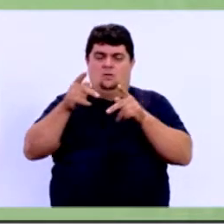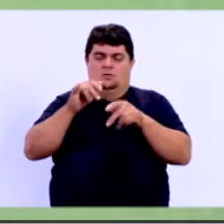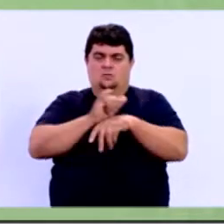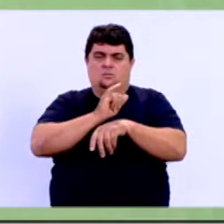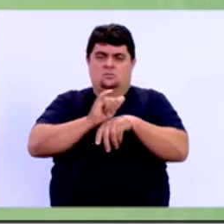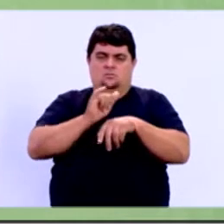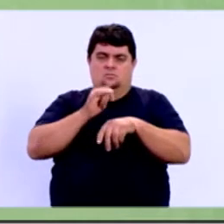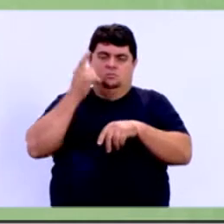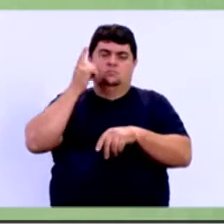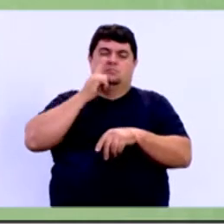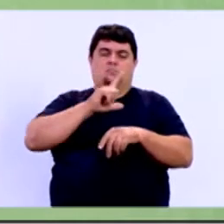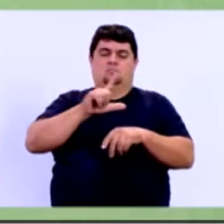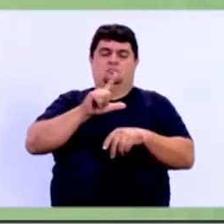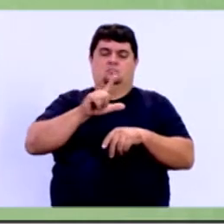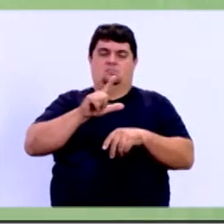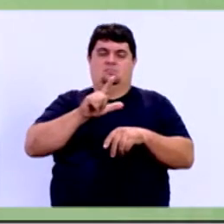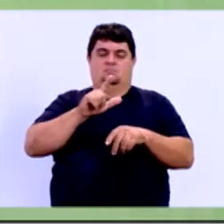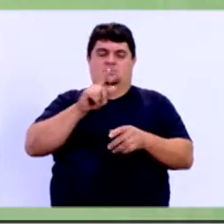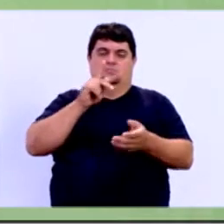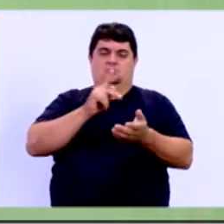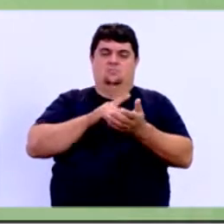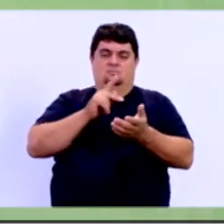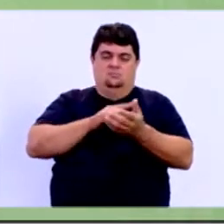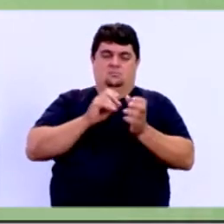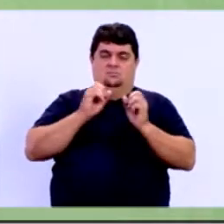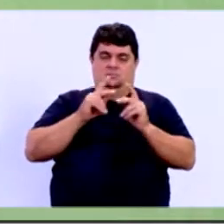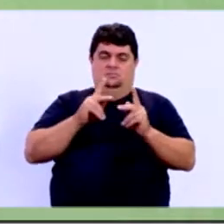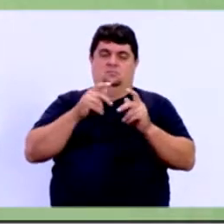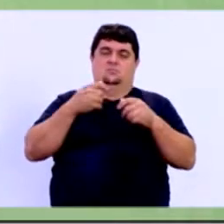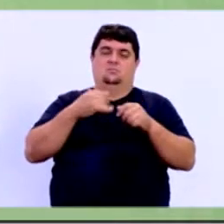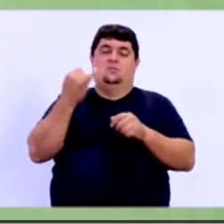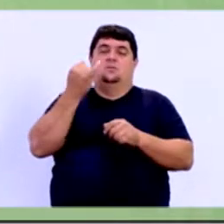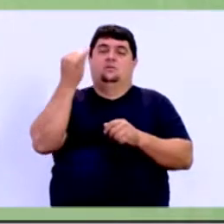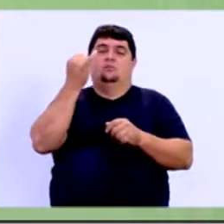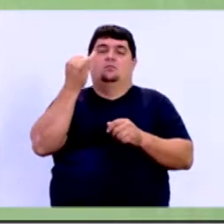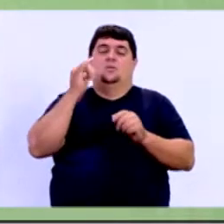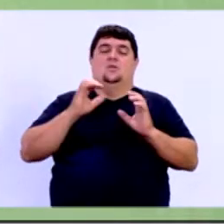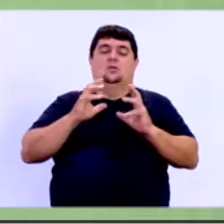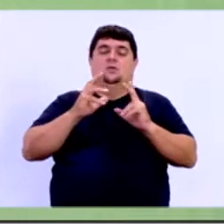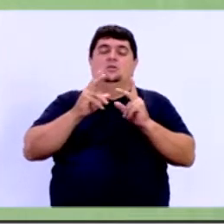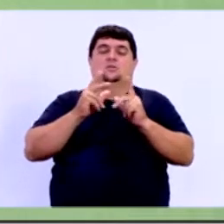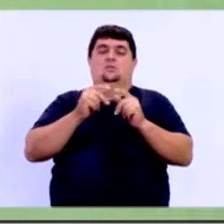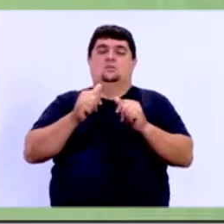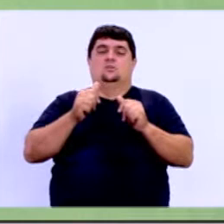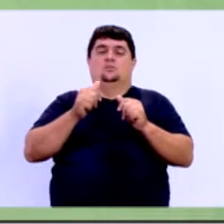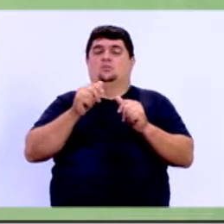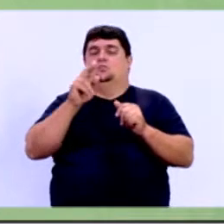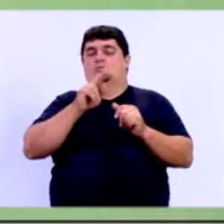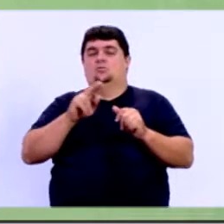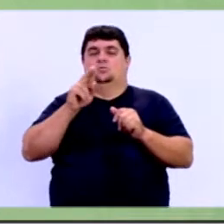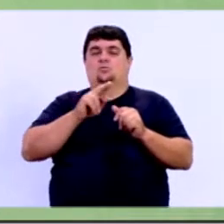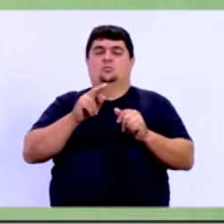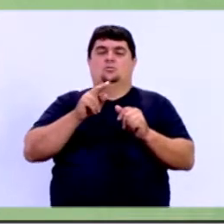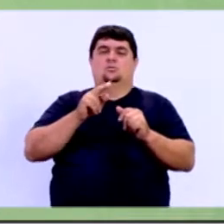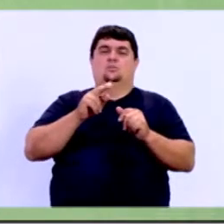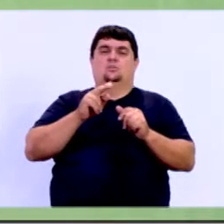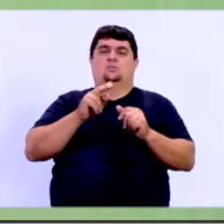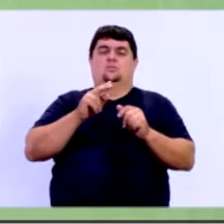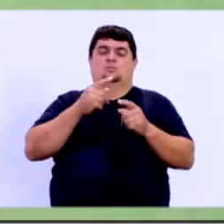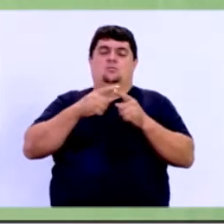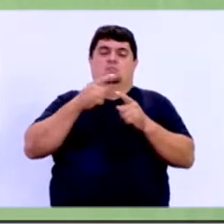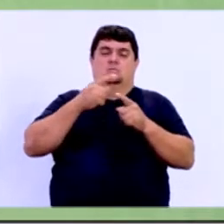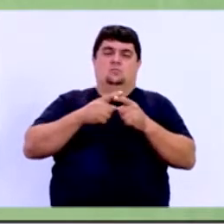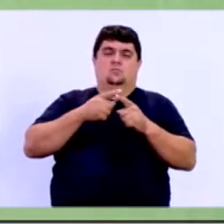estratégico ocorra de forma redonda, de forma ok, é importante que todos os recursos sejam mobilizados para